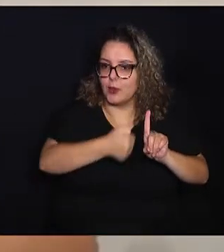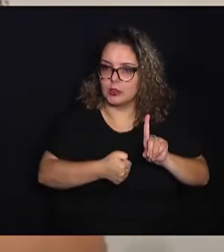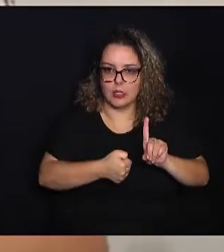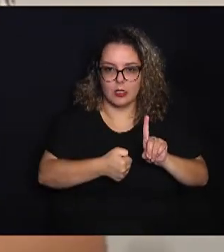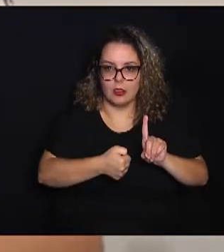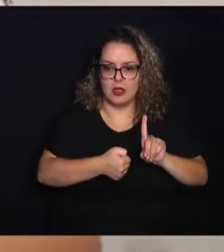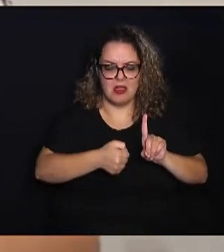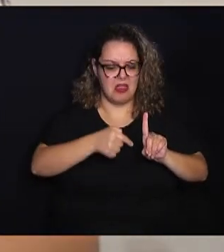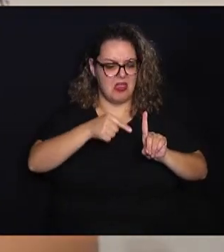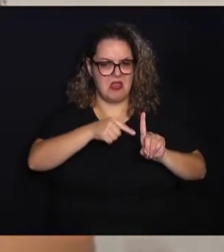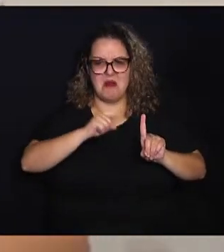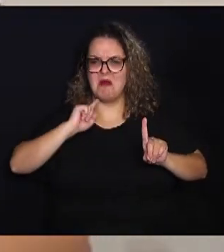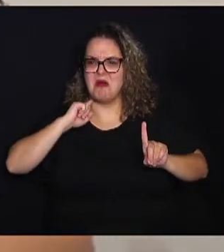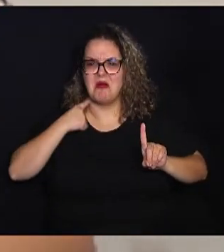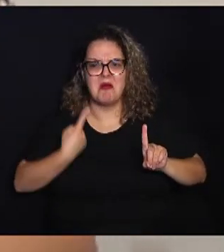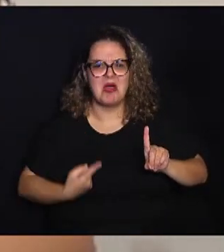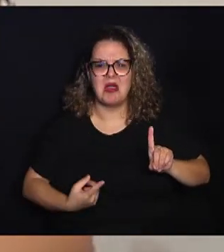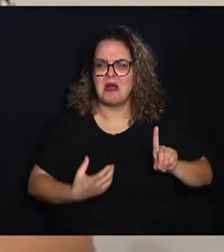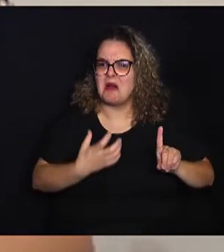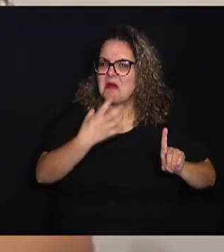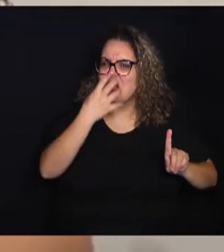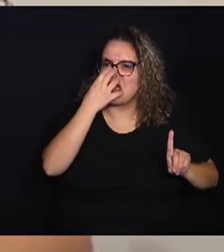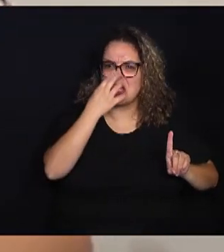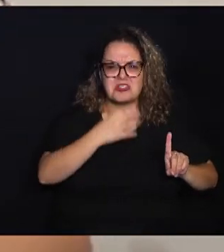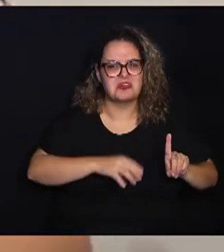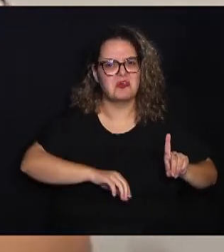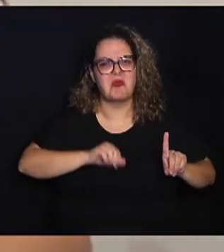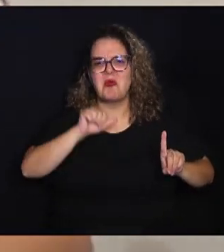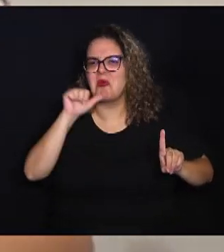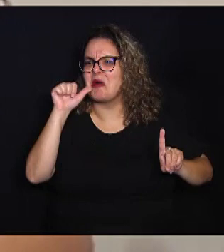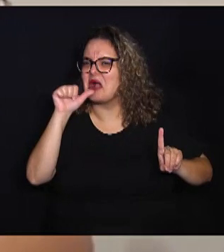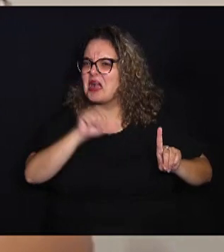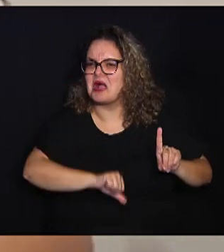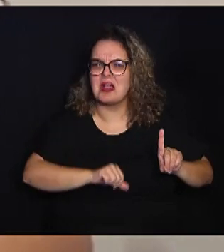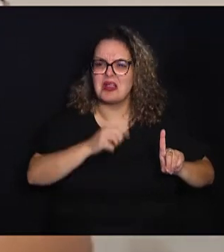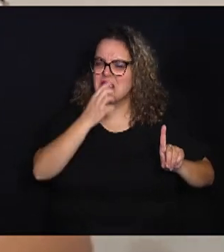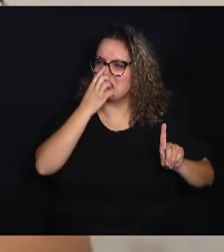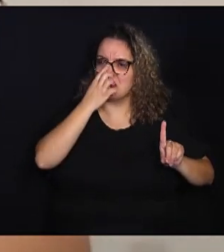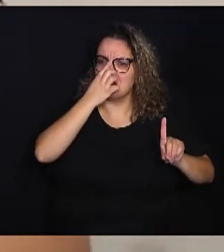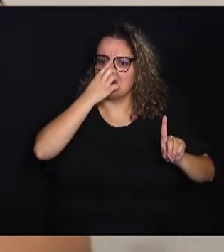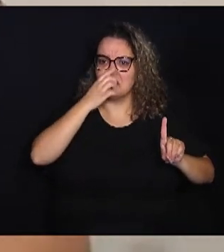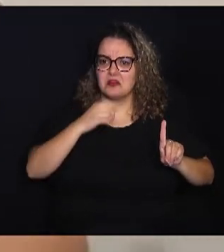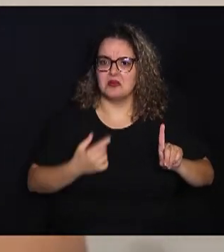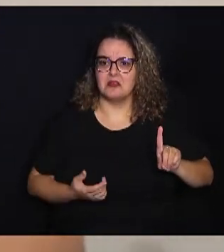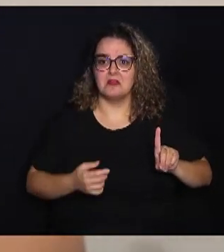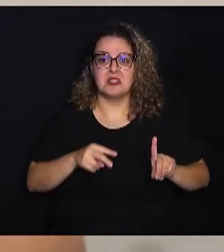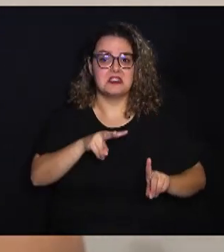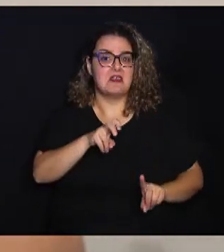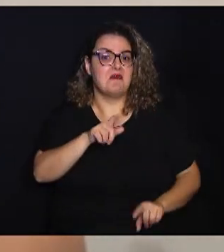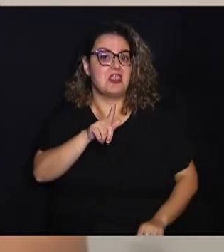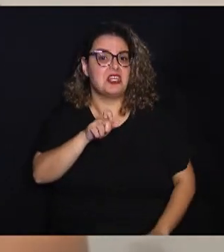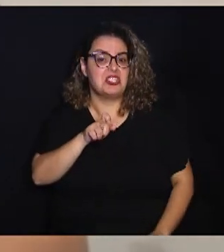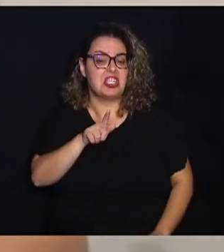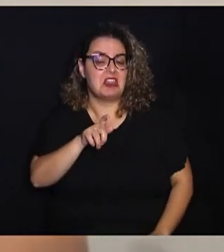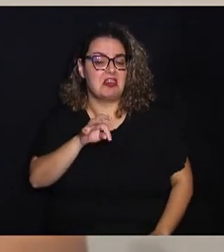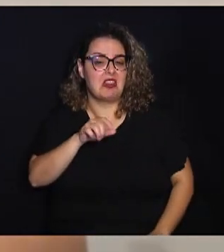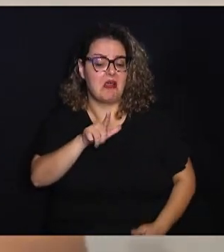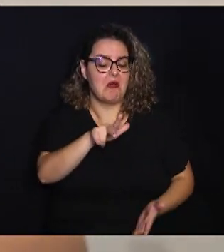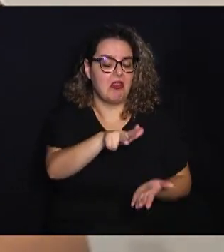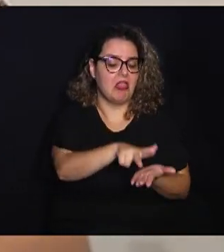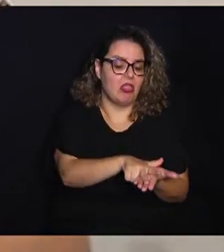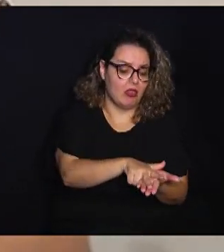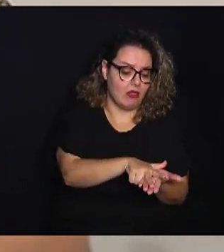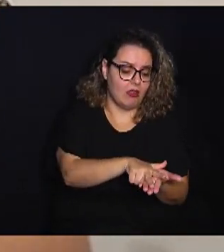um lixo, essa criança é um cachorro. Ele vai ser vegetal na cama, que você